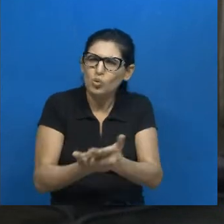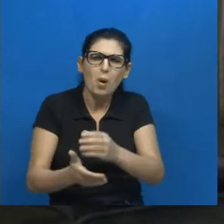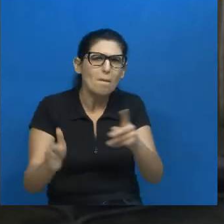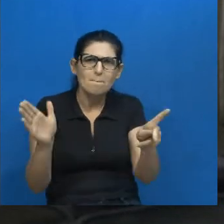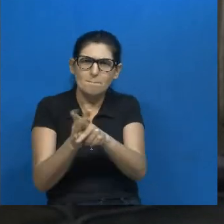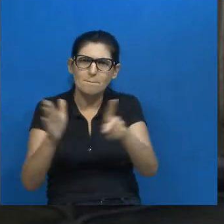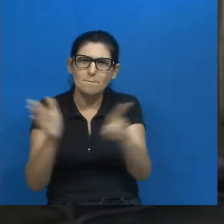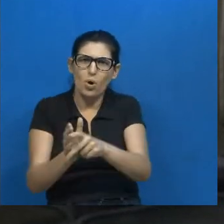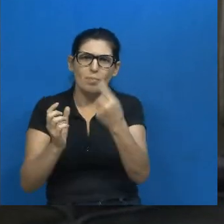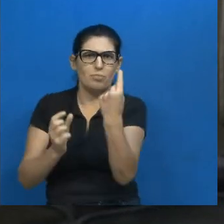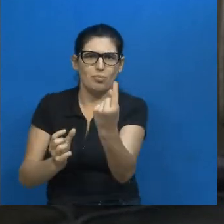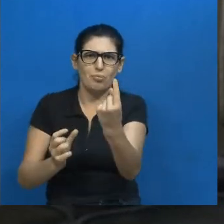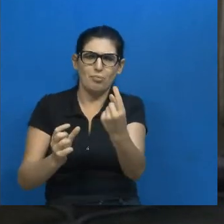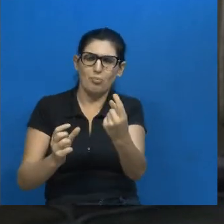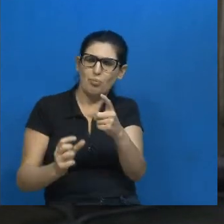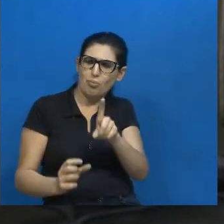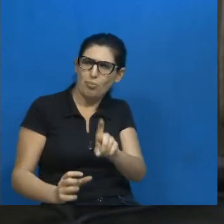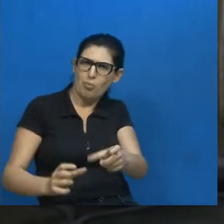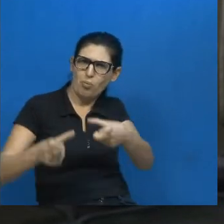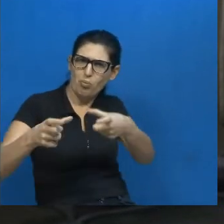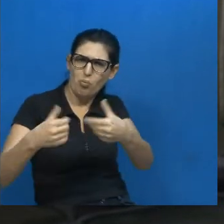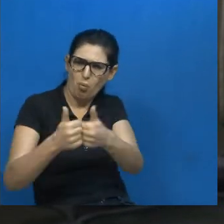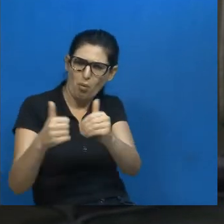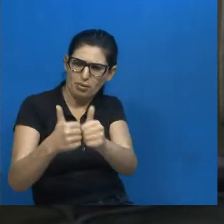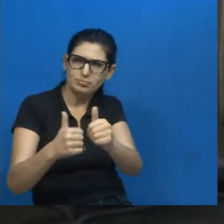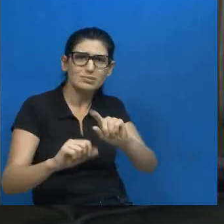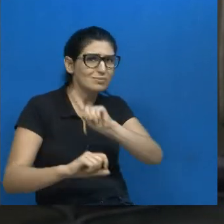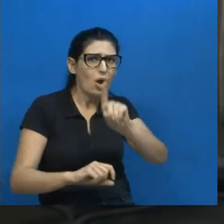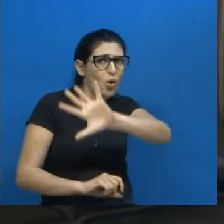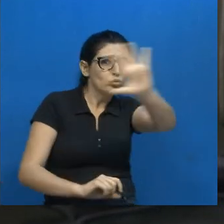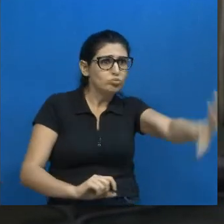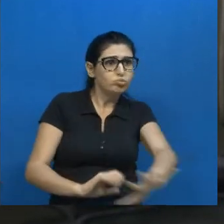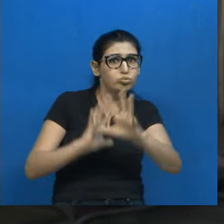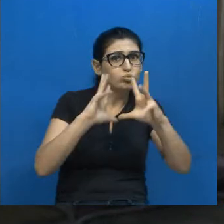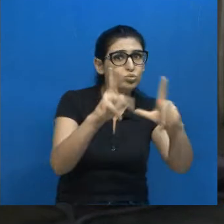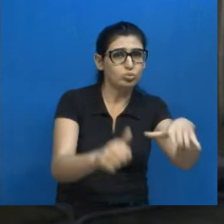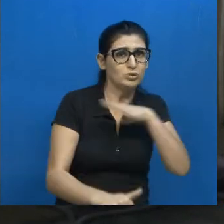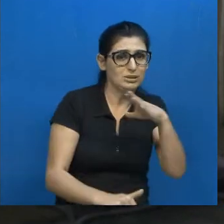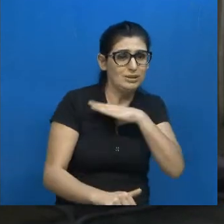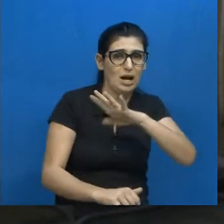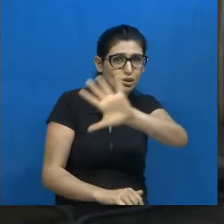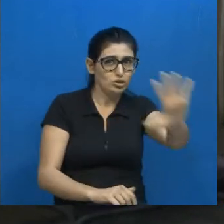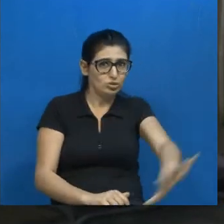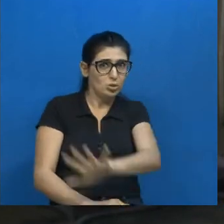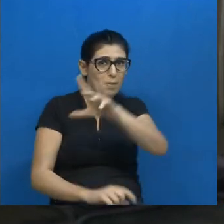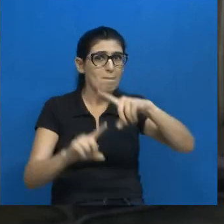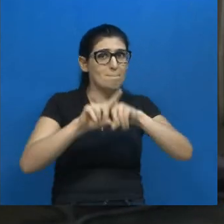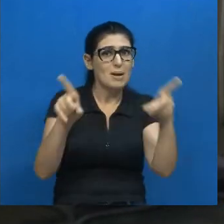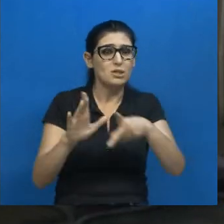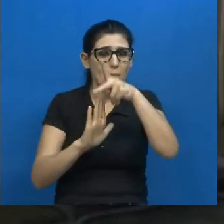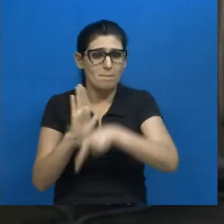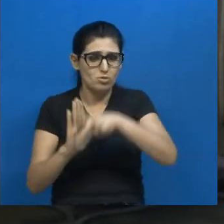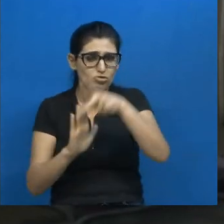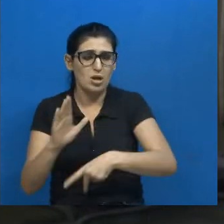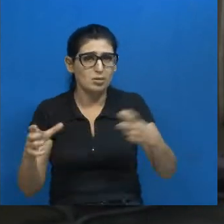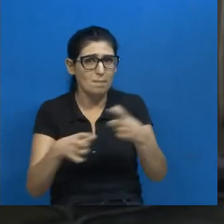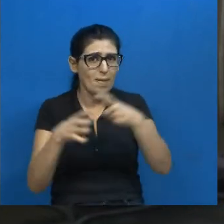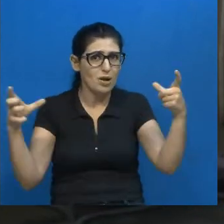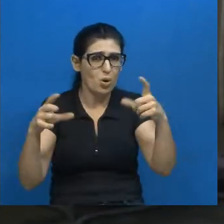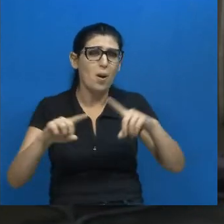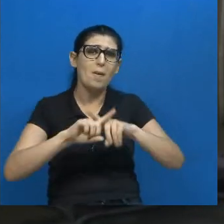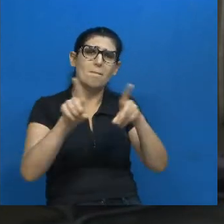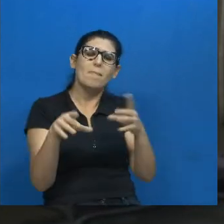você entendeu? Ela foi feita da cidade como um todo. Só que o projeto ele é muito maior do que isso. Só que, seguindo a orientação